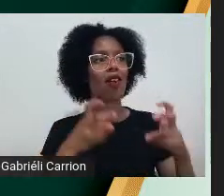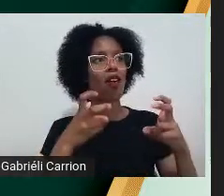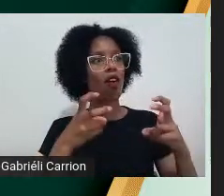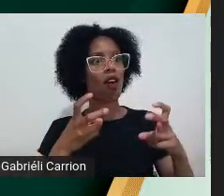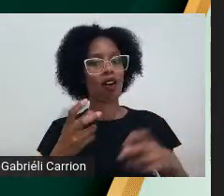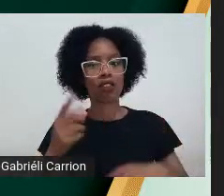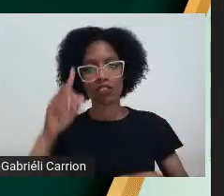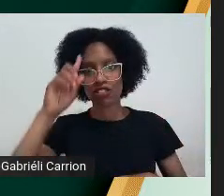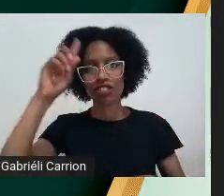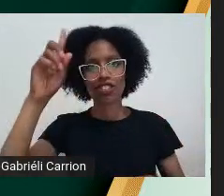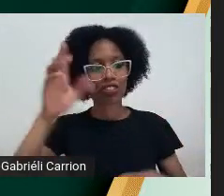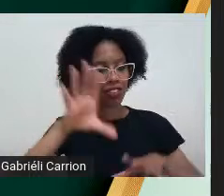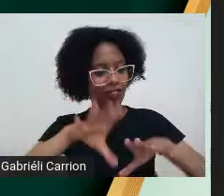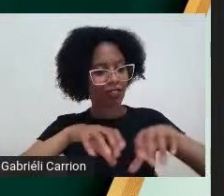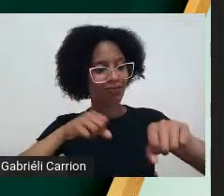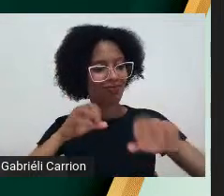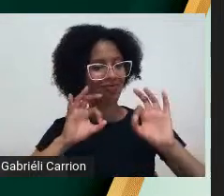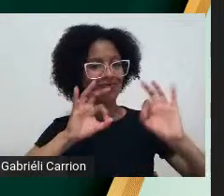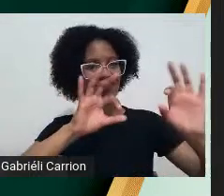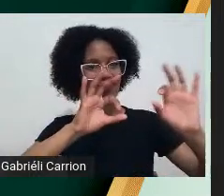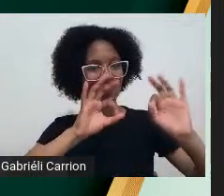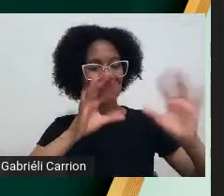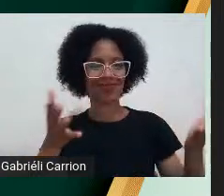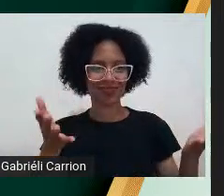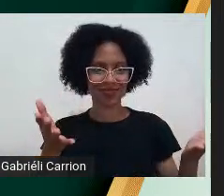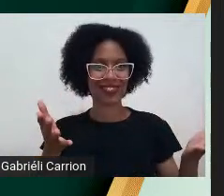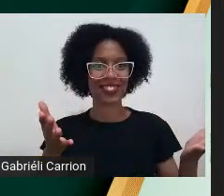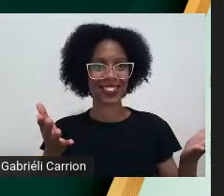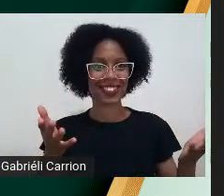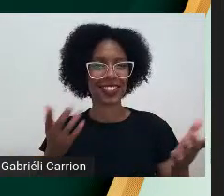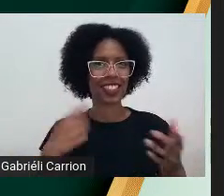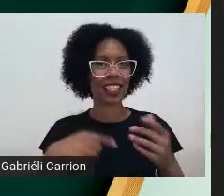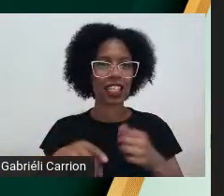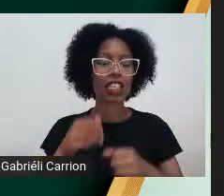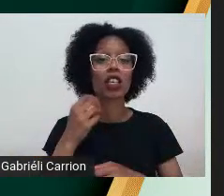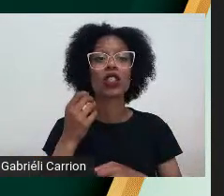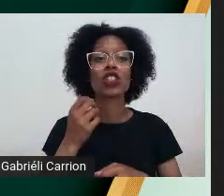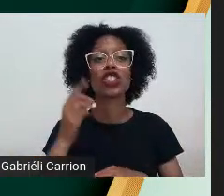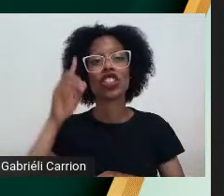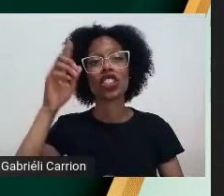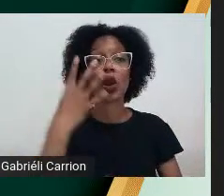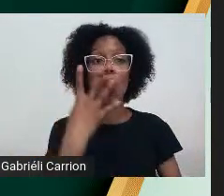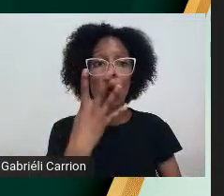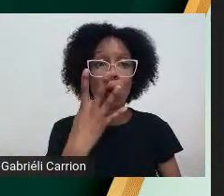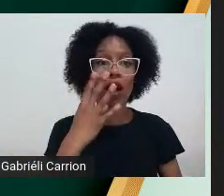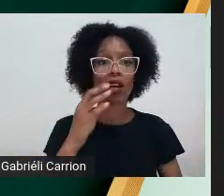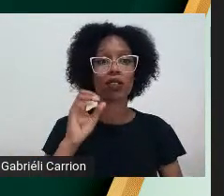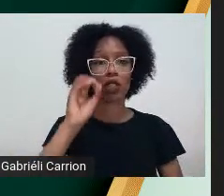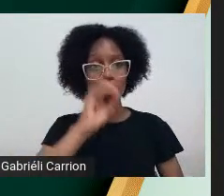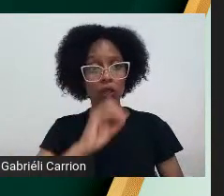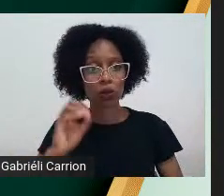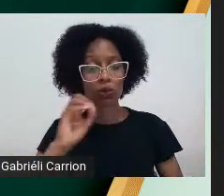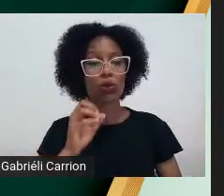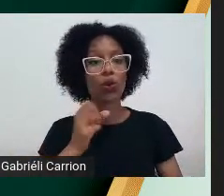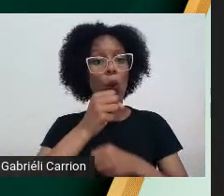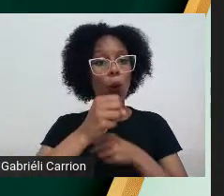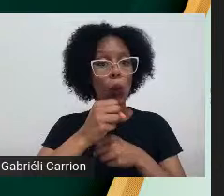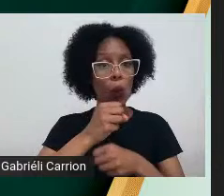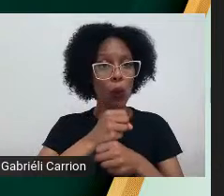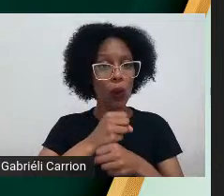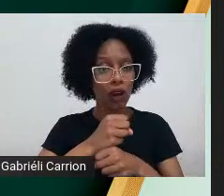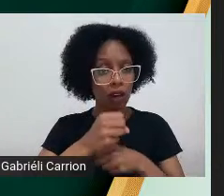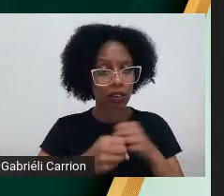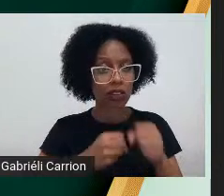importância desse ato, vivenciado em 4 de outubro de 2022, em torno de 3h30 da